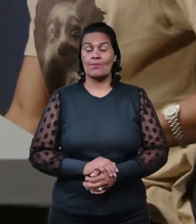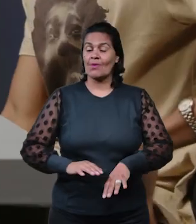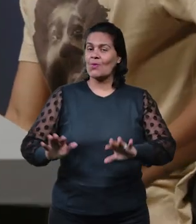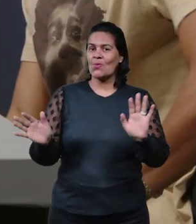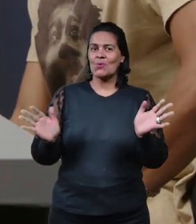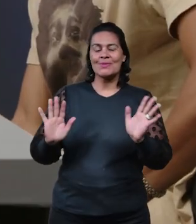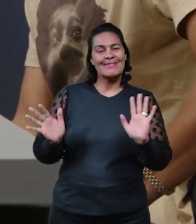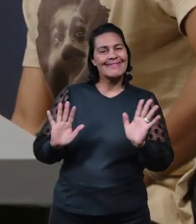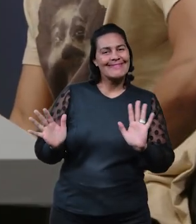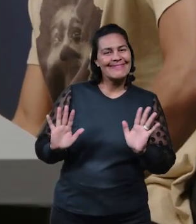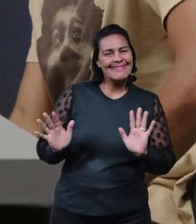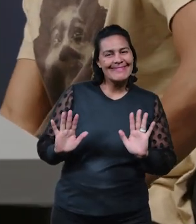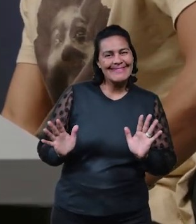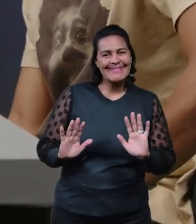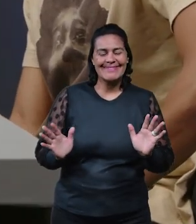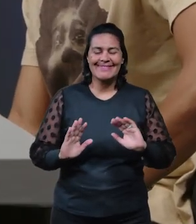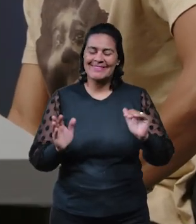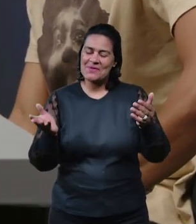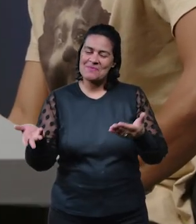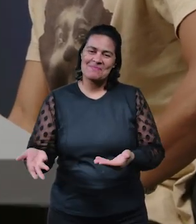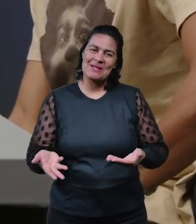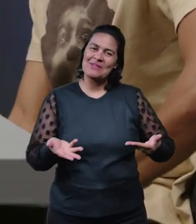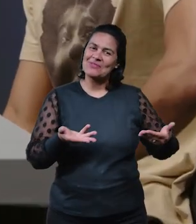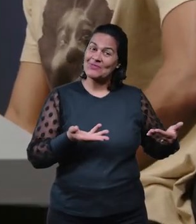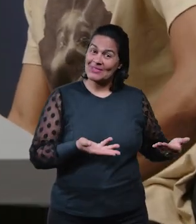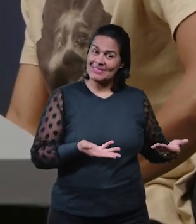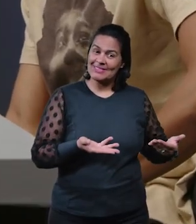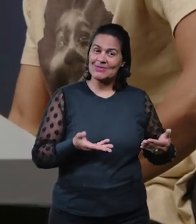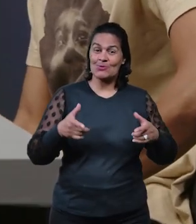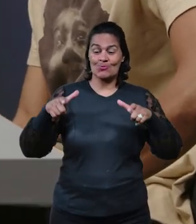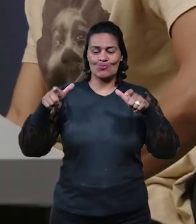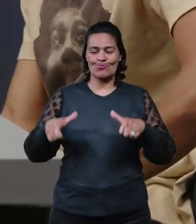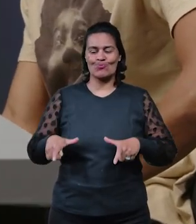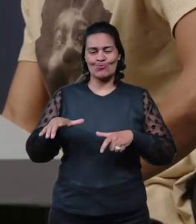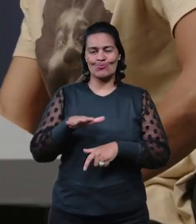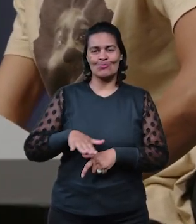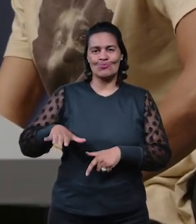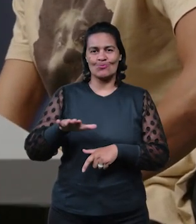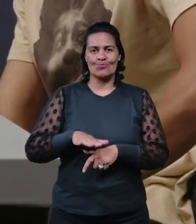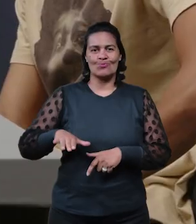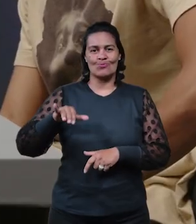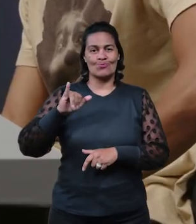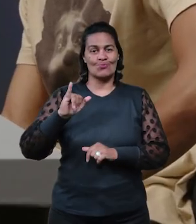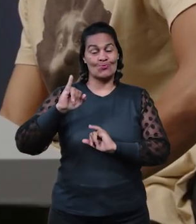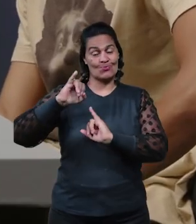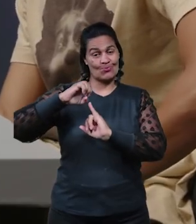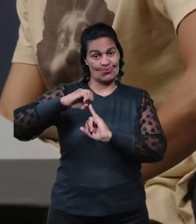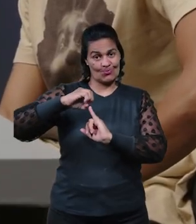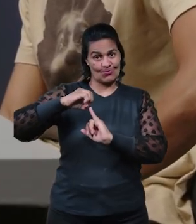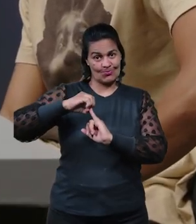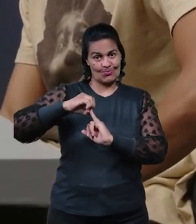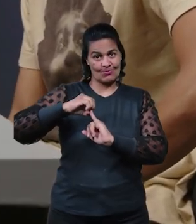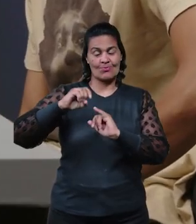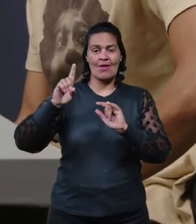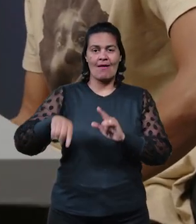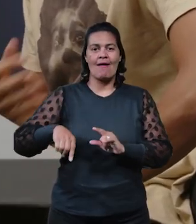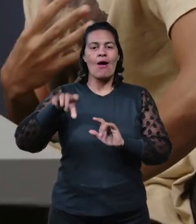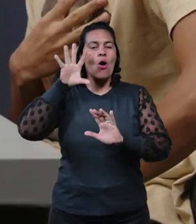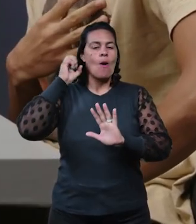Olá, espectador. Seja bem-vindo ao Estação IFB, o nosso programa de podcasts